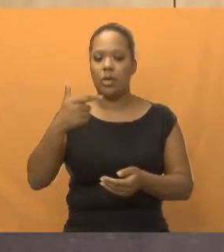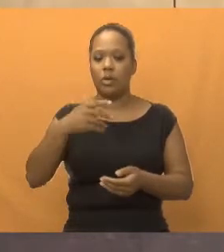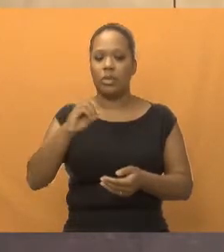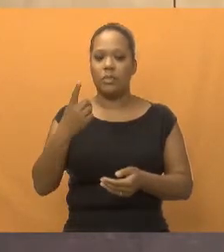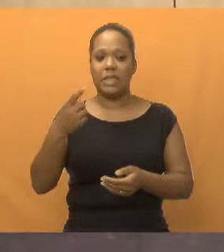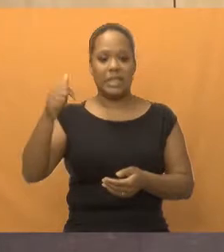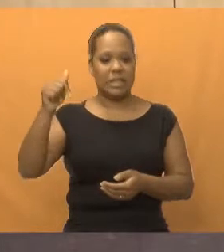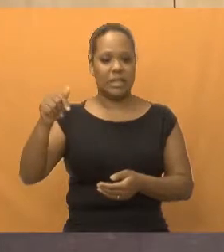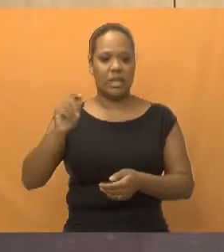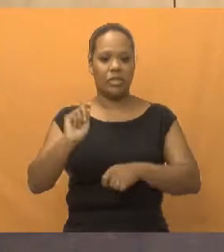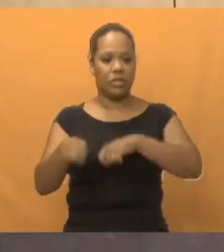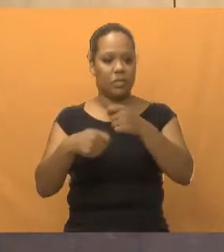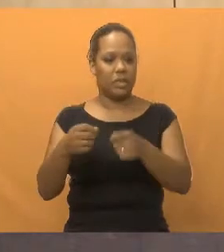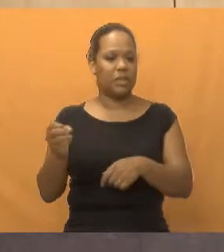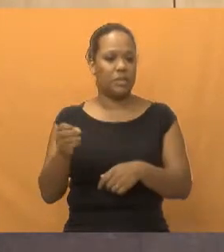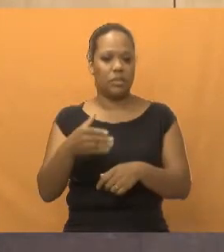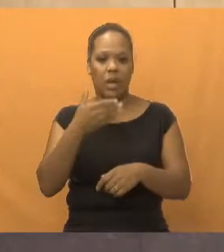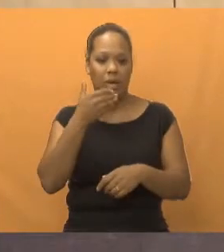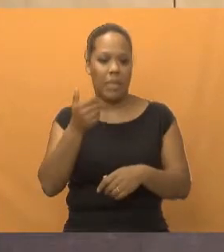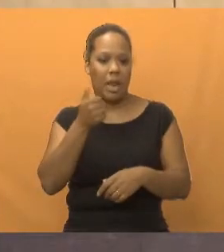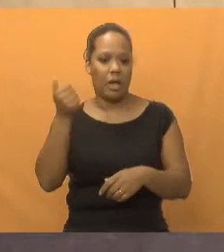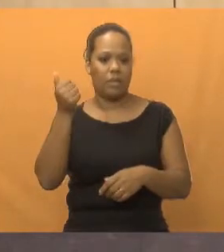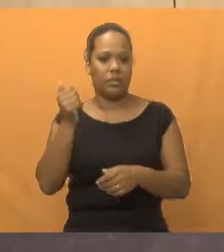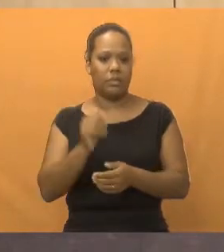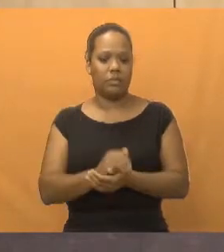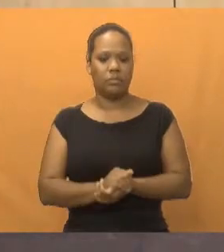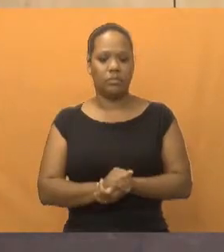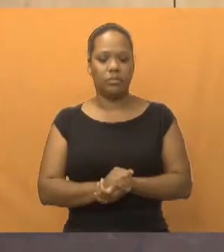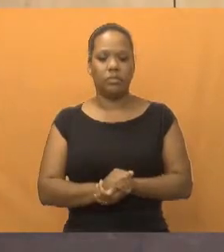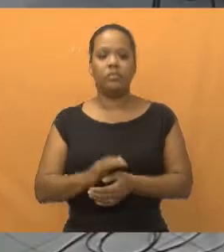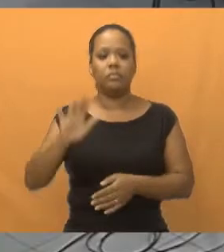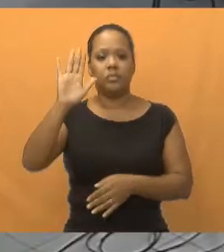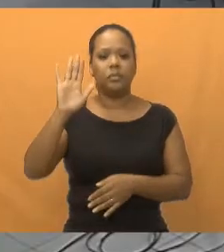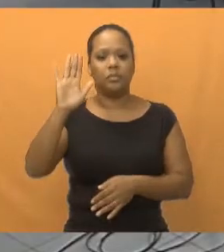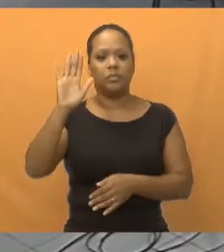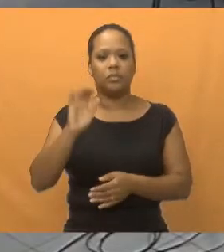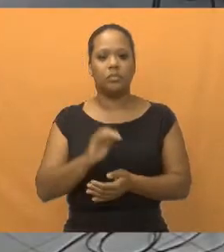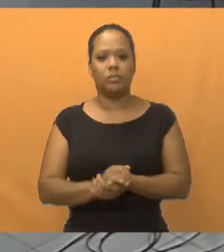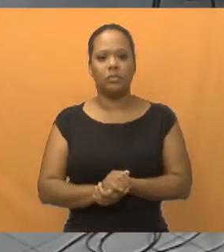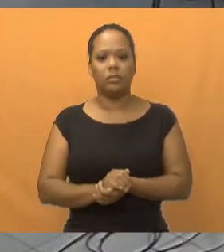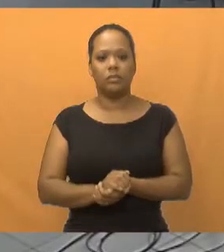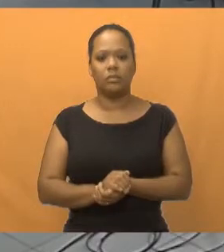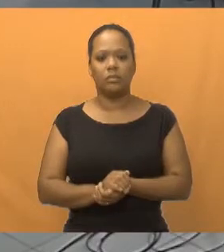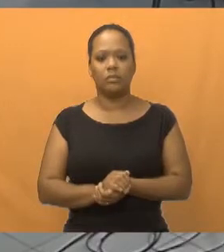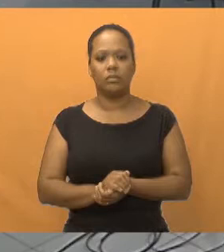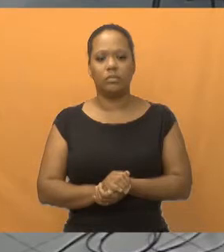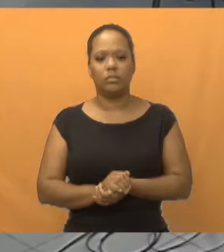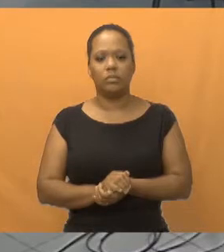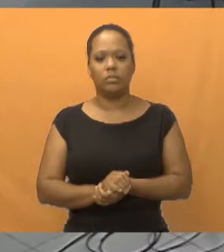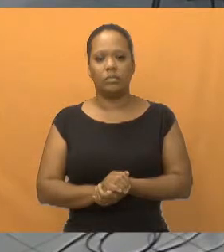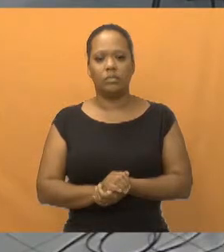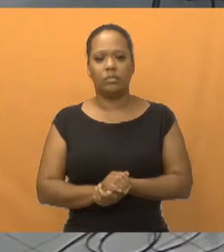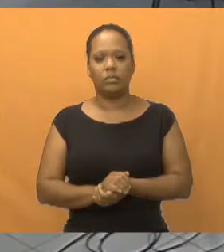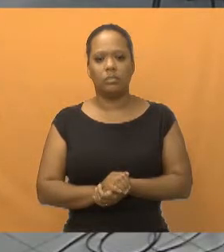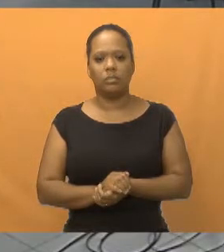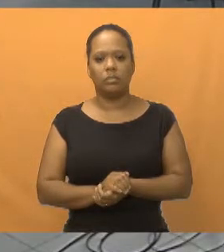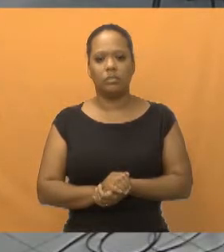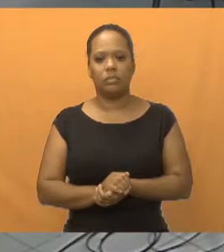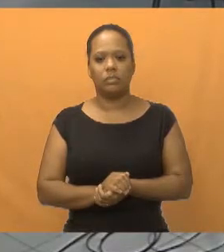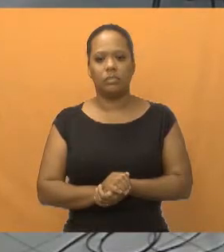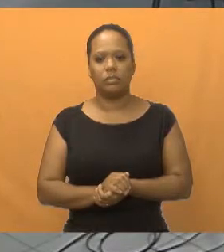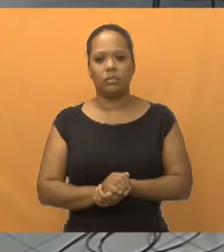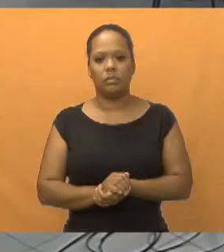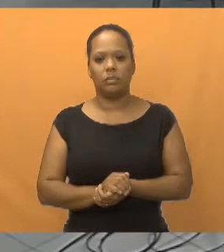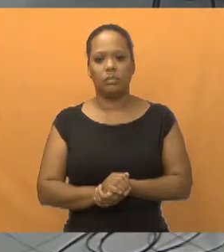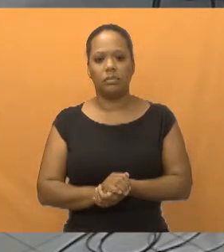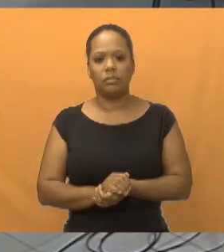2017 com essa administração. Então, se for falar aqui de obras, senhor são muitas obras. Questão de ordem. Muitas obras. Questão de ordem.